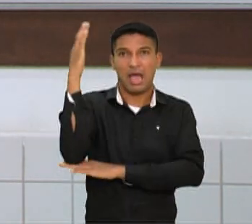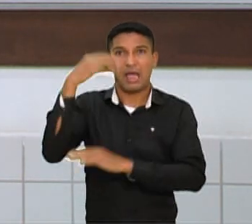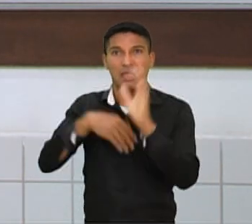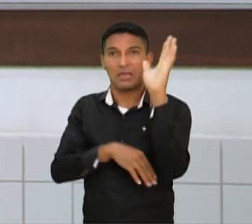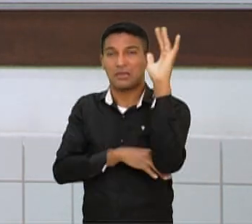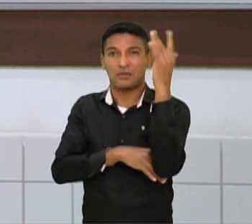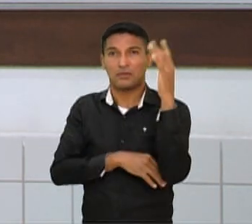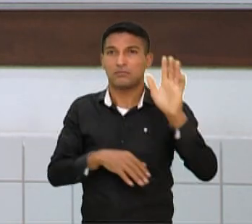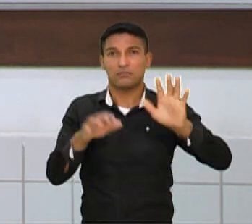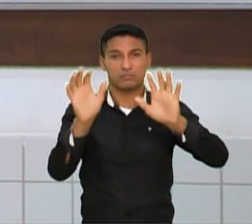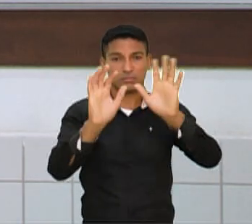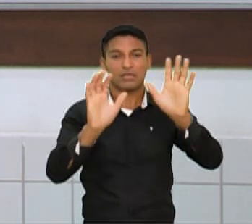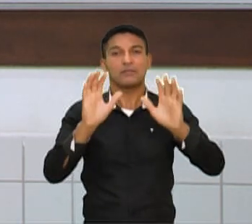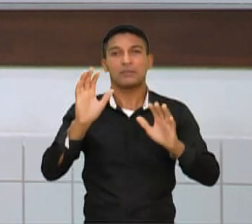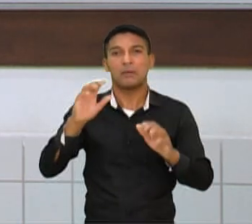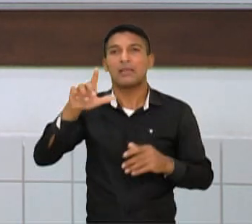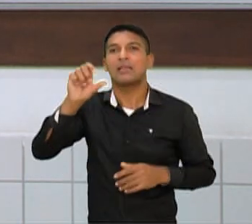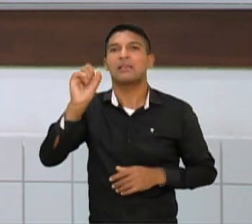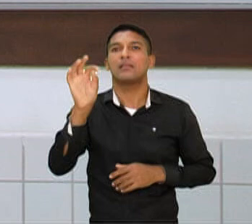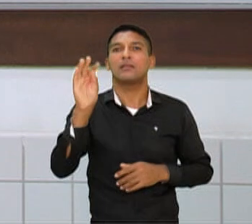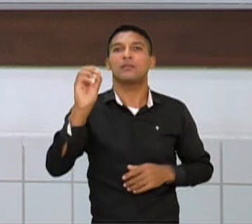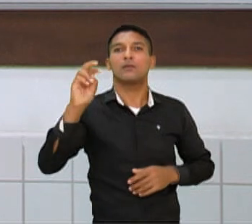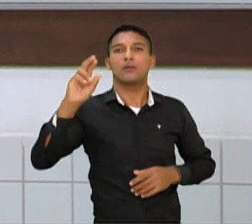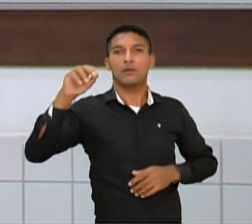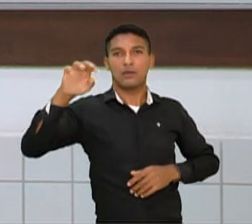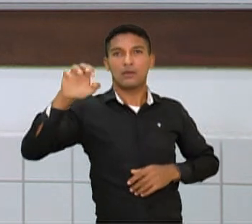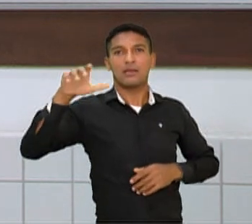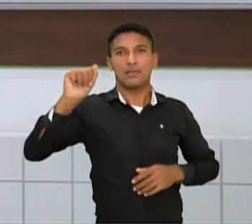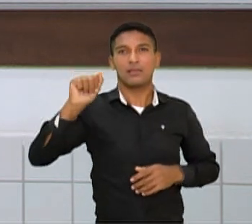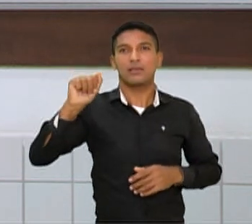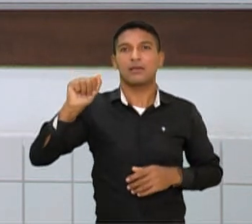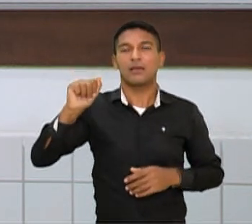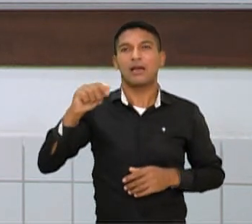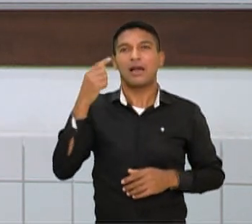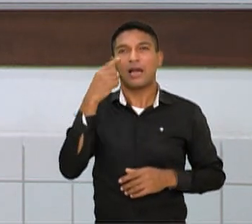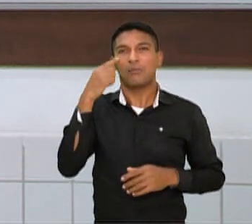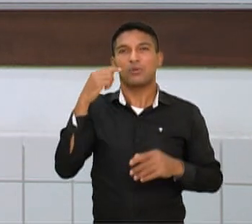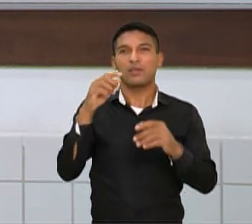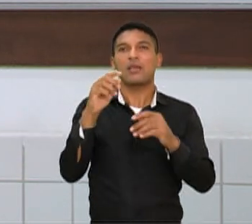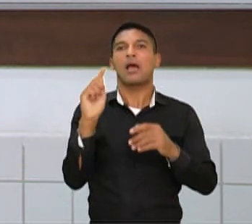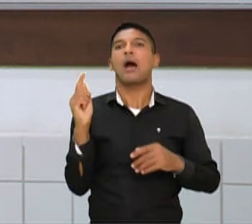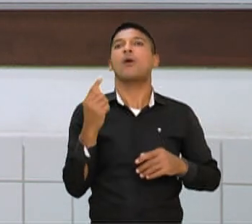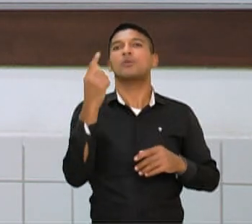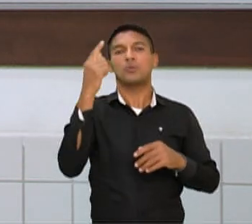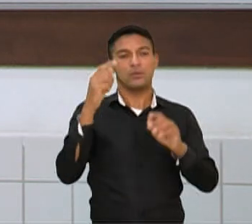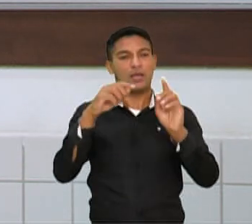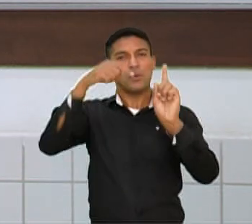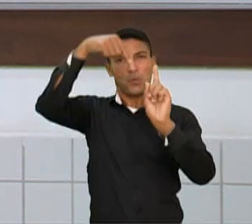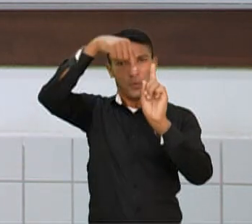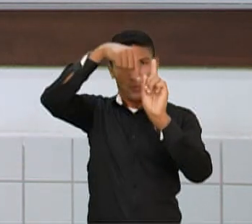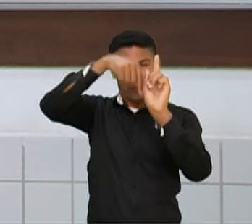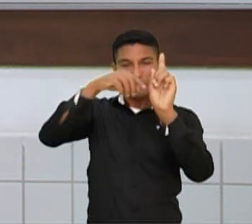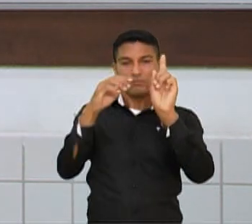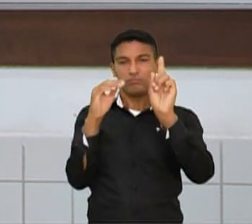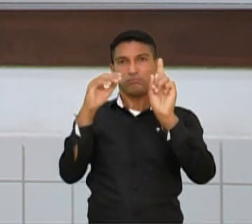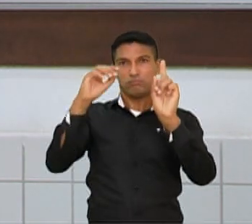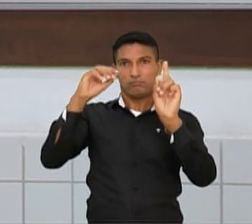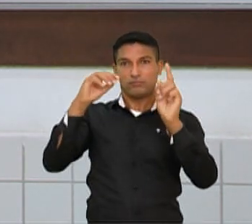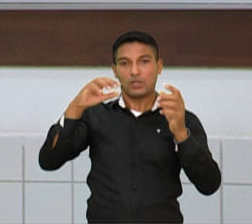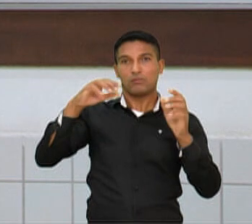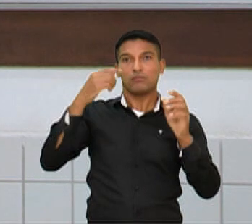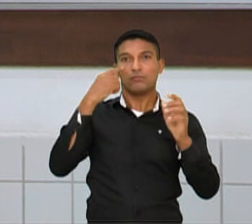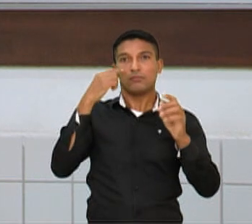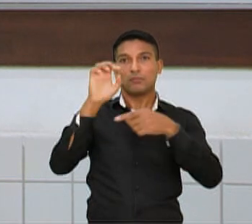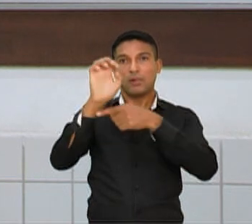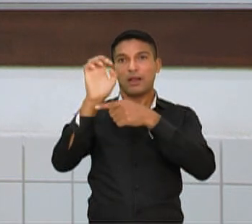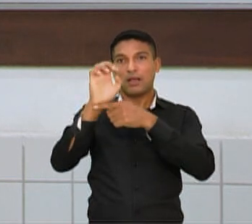aluno, muitas vezes grava que a região litorânea é próxima do zero em termos de altitude, poucas elevações e gradualmente na